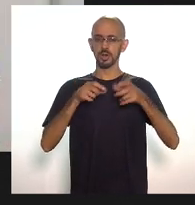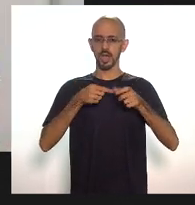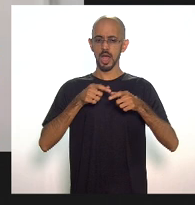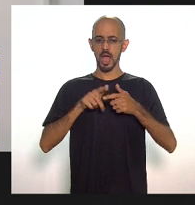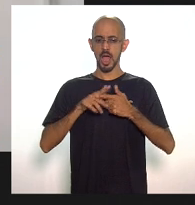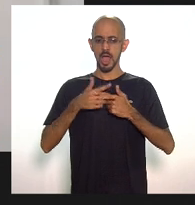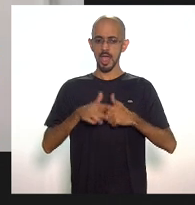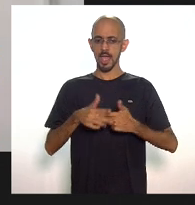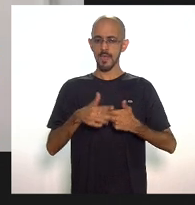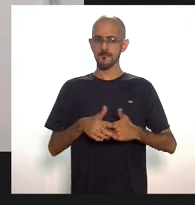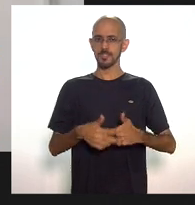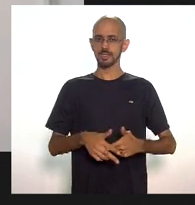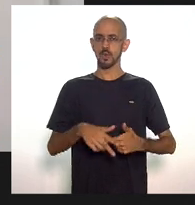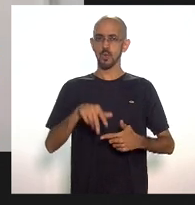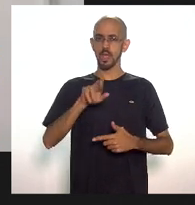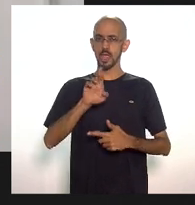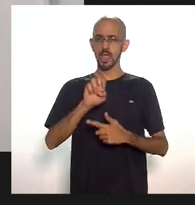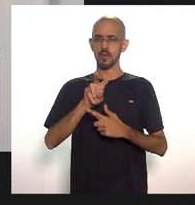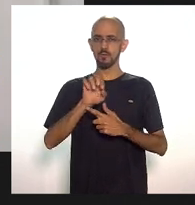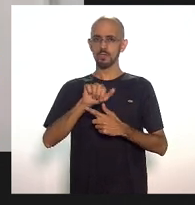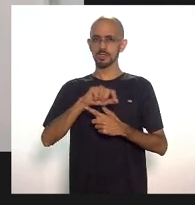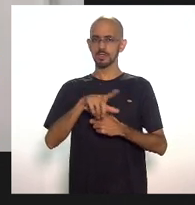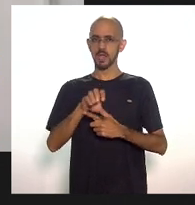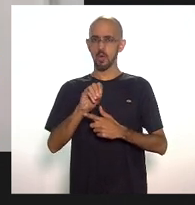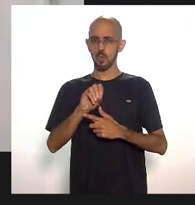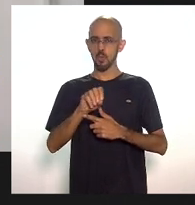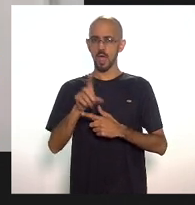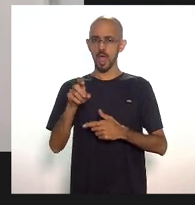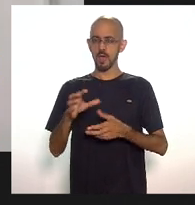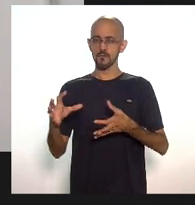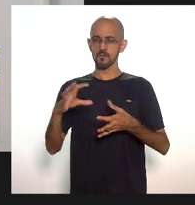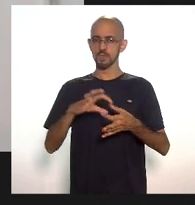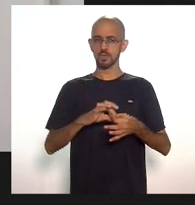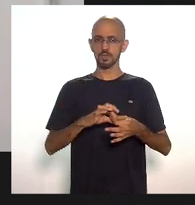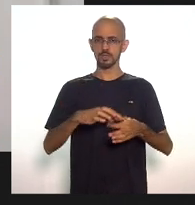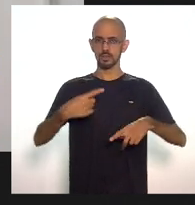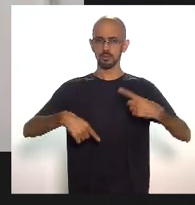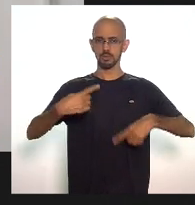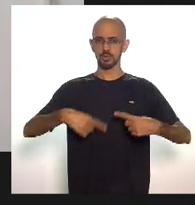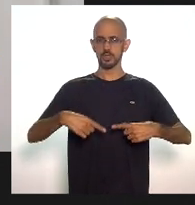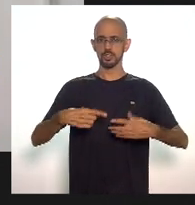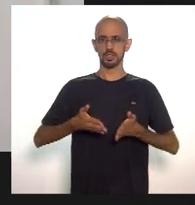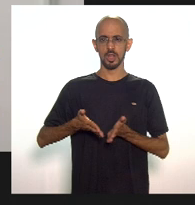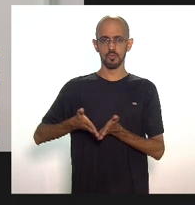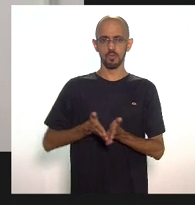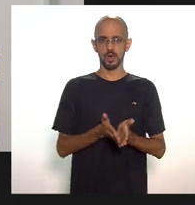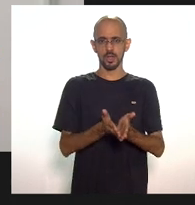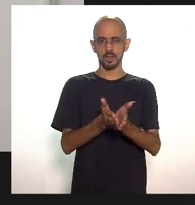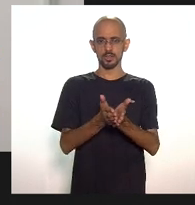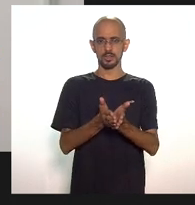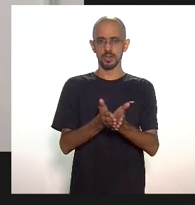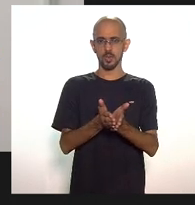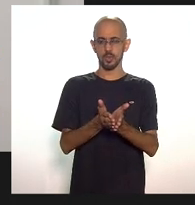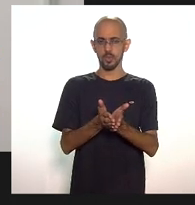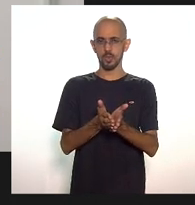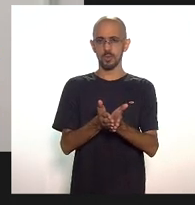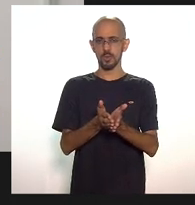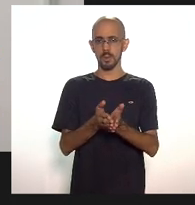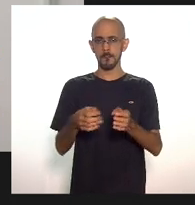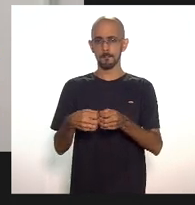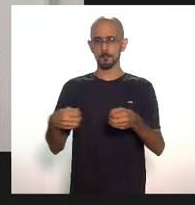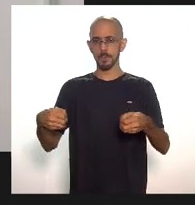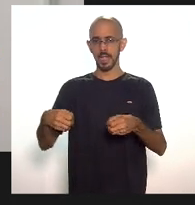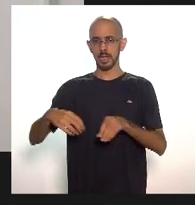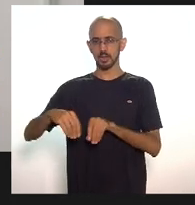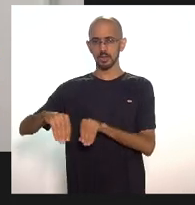né, ele coloca revisar a vinculação das políticas de navegação de cabotagem com as políticas